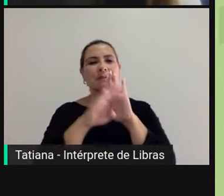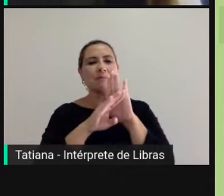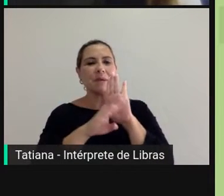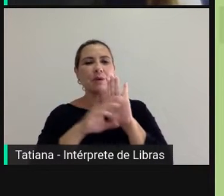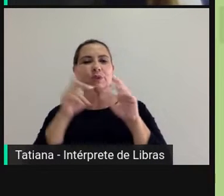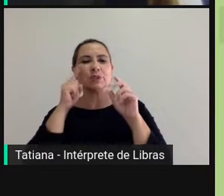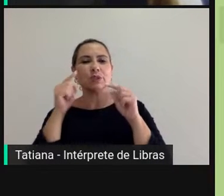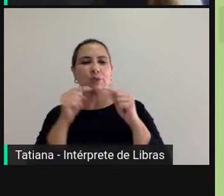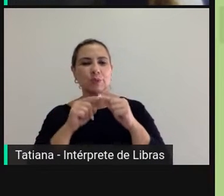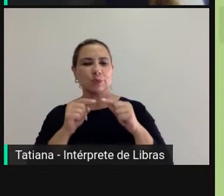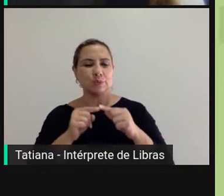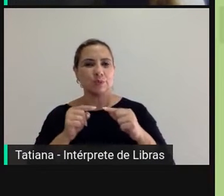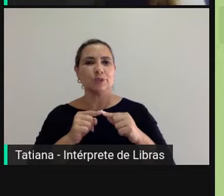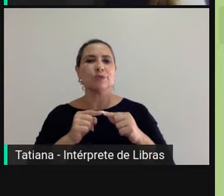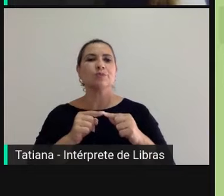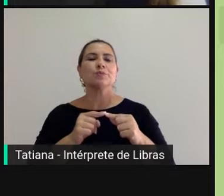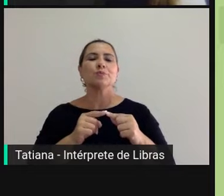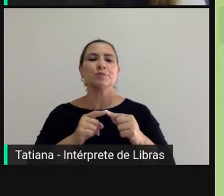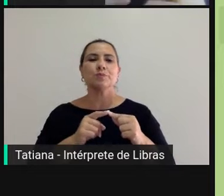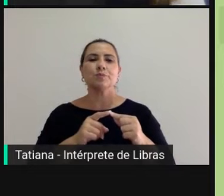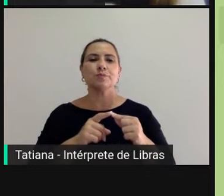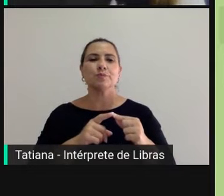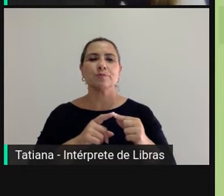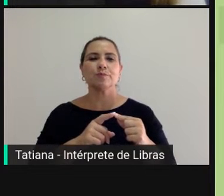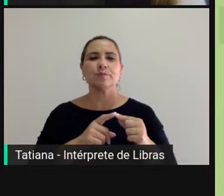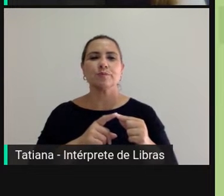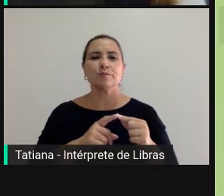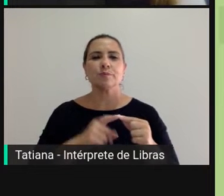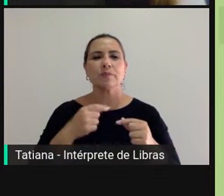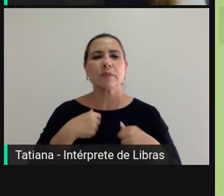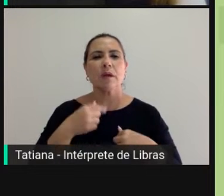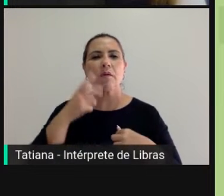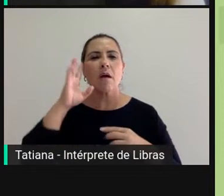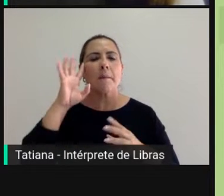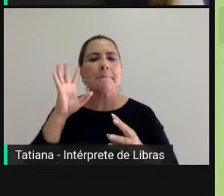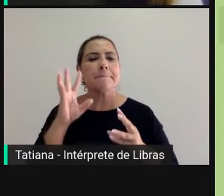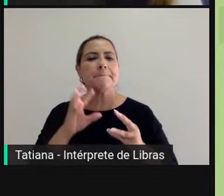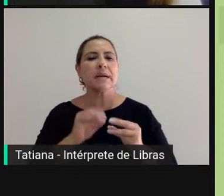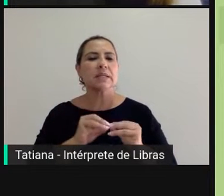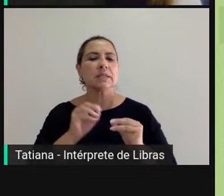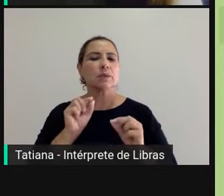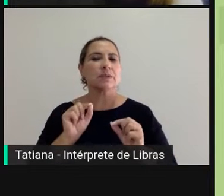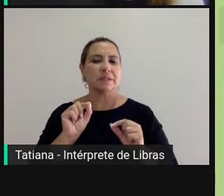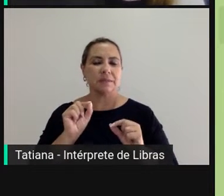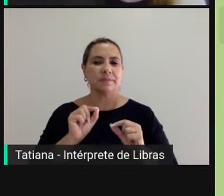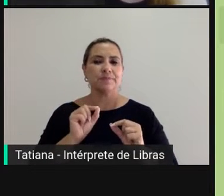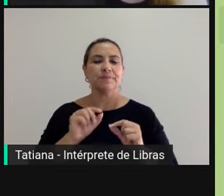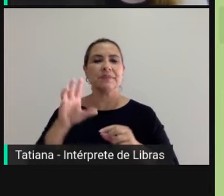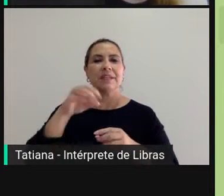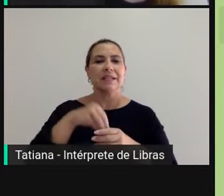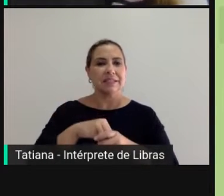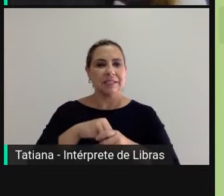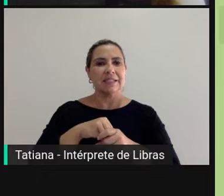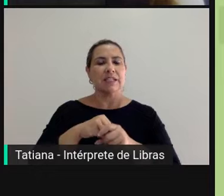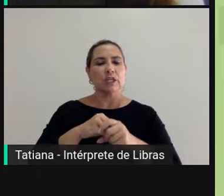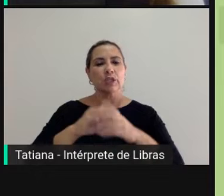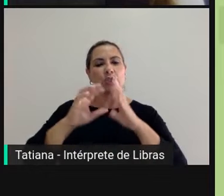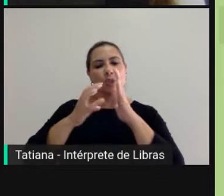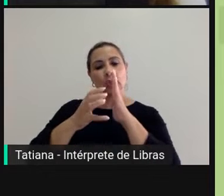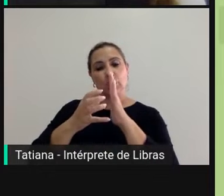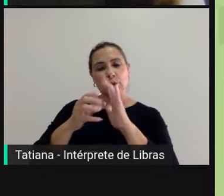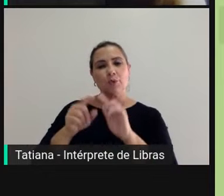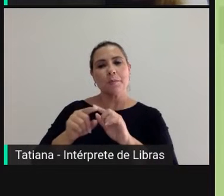Enfim, em síntese, o que eu pude perceber que dentro dos partidos de